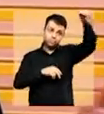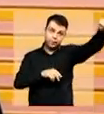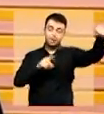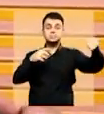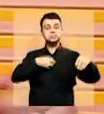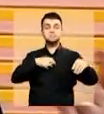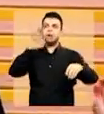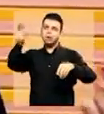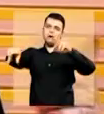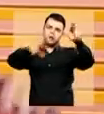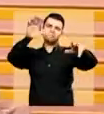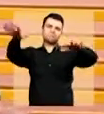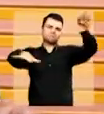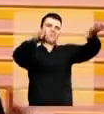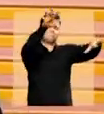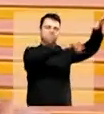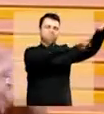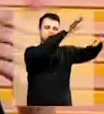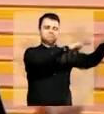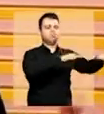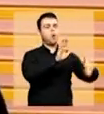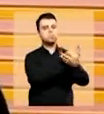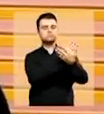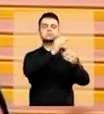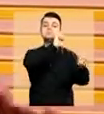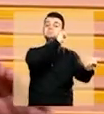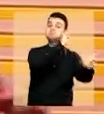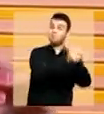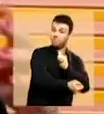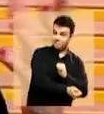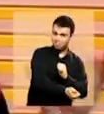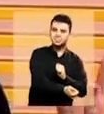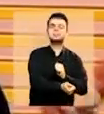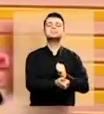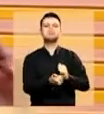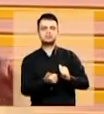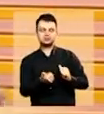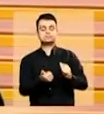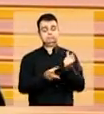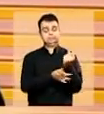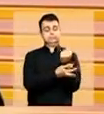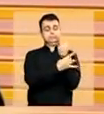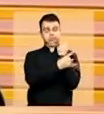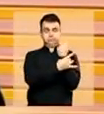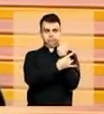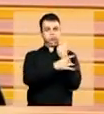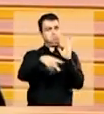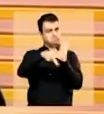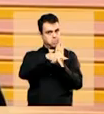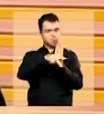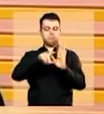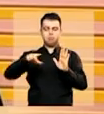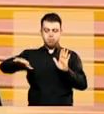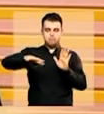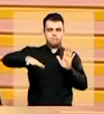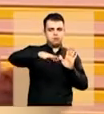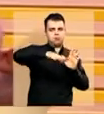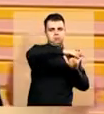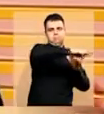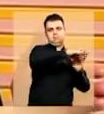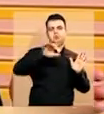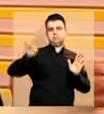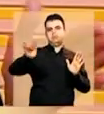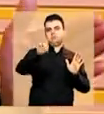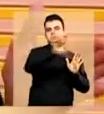também, alguns países com esporte, se for aí envolvem seguros específicos. Para aquele país. Isso, e também